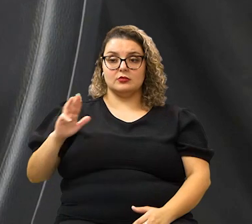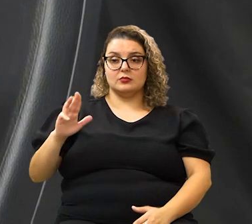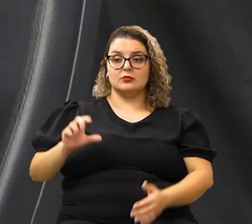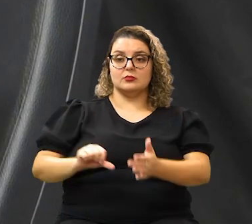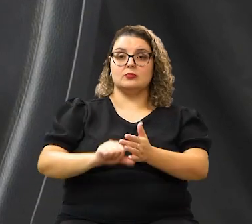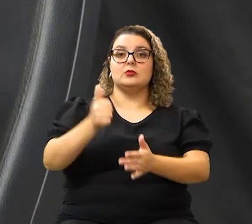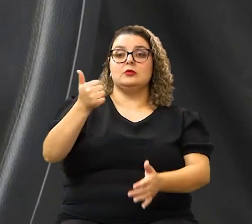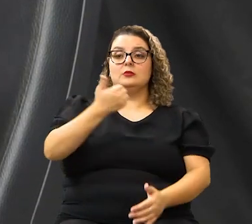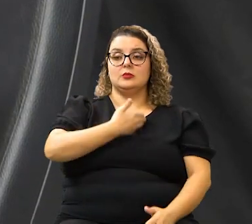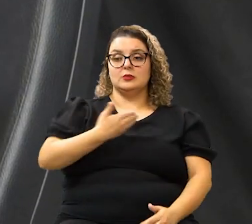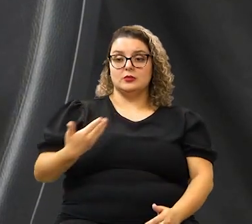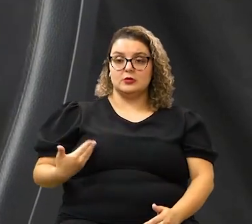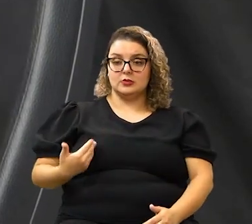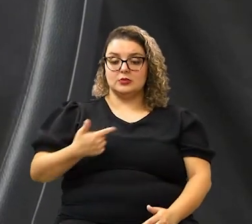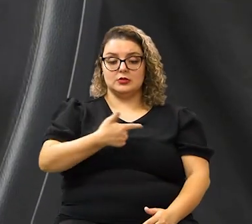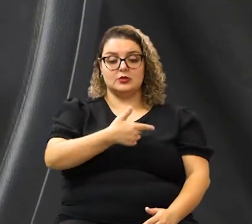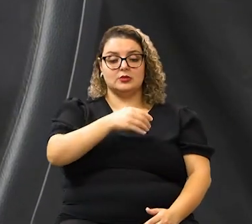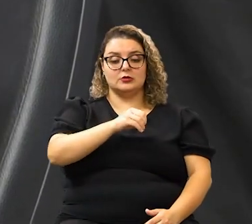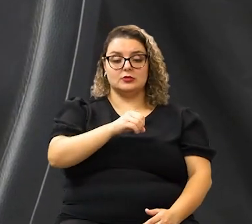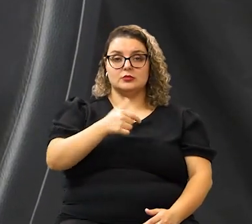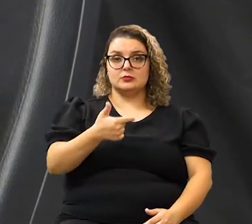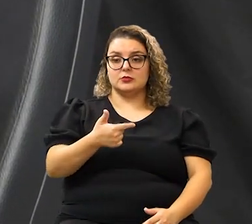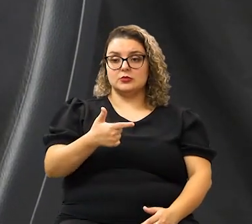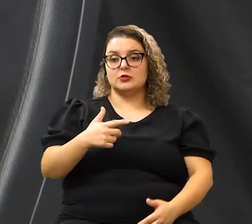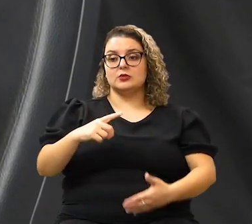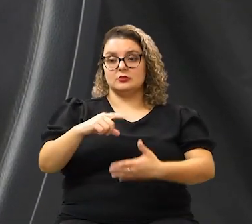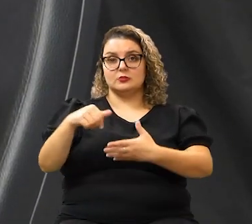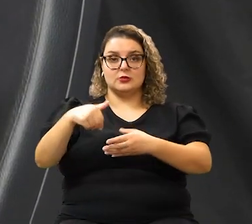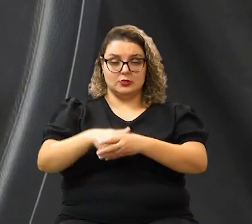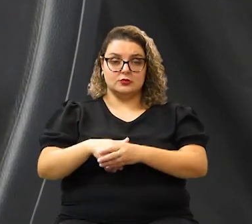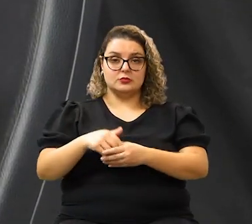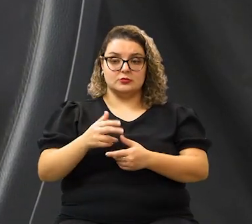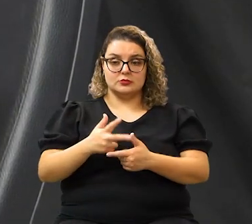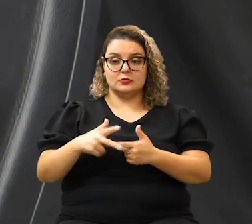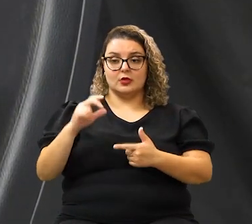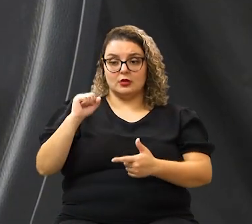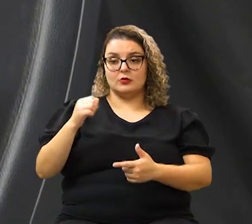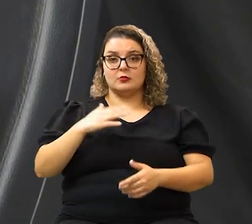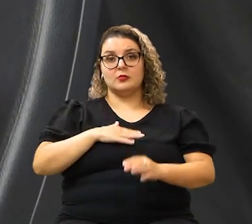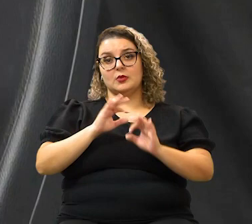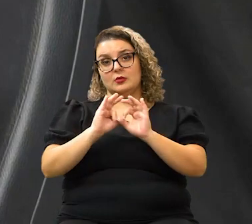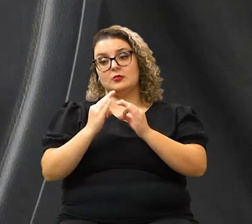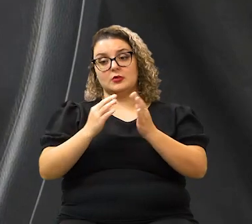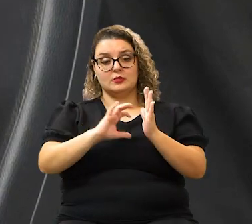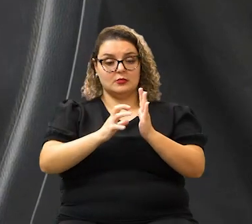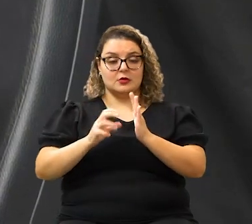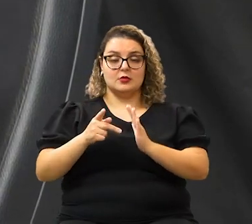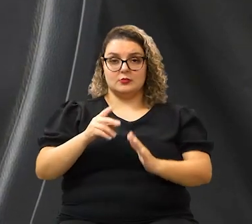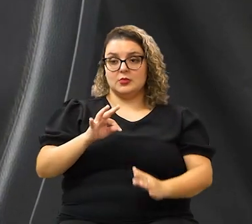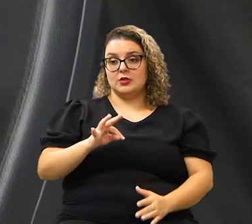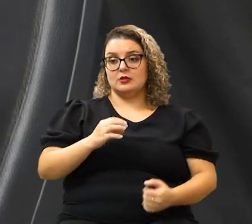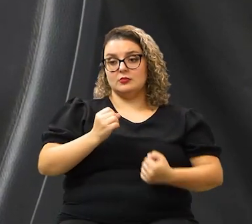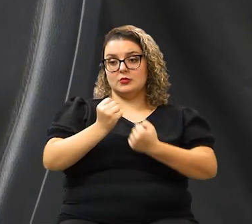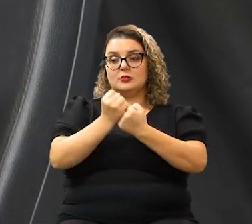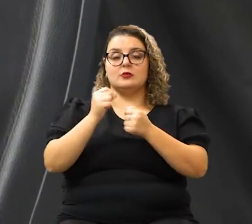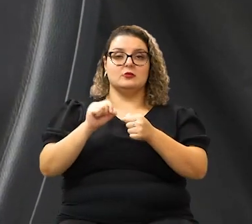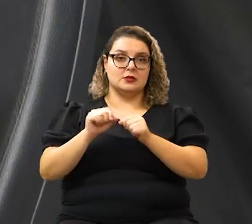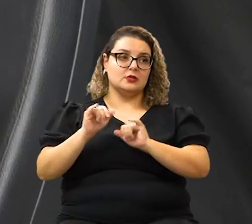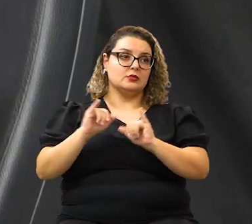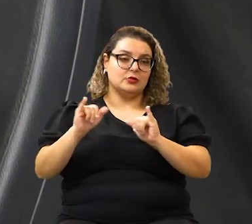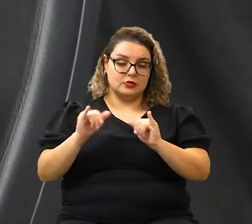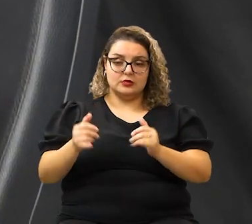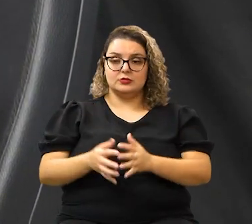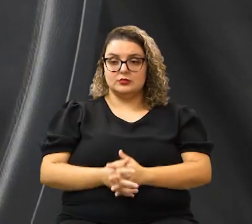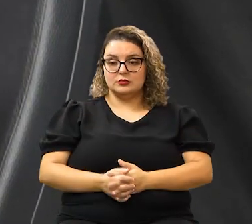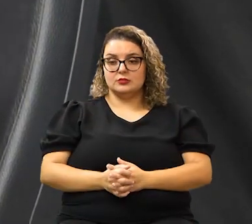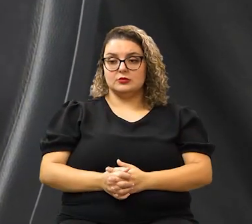eleito em 2002, na época, né, como minha família era uma família de petistas, né, apoiei, fiz campanha, mesmo que, né, com as